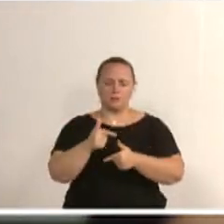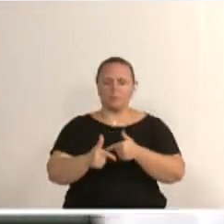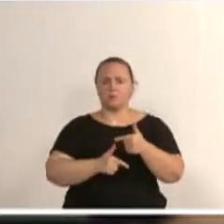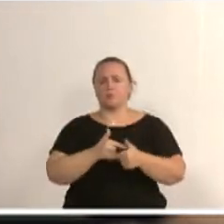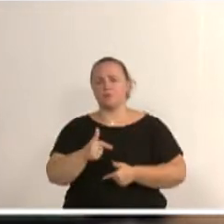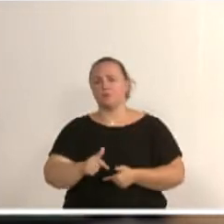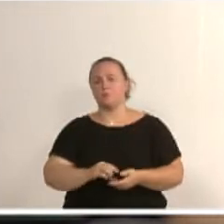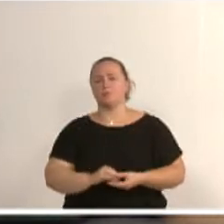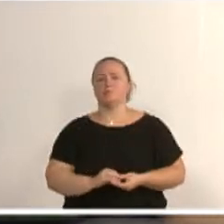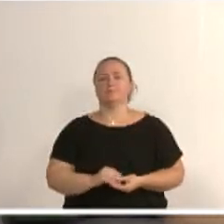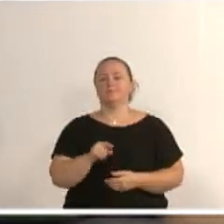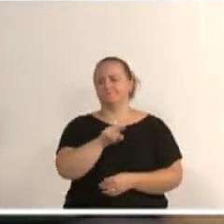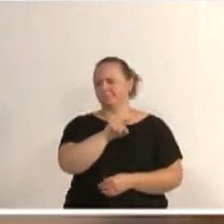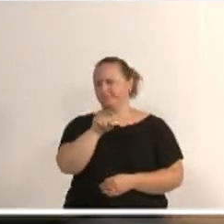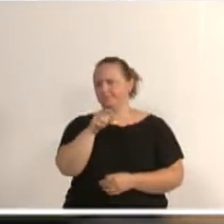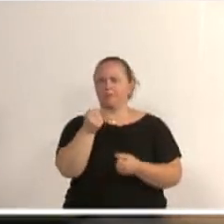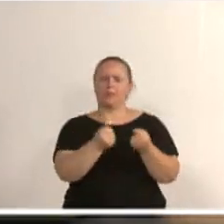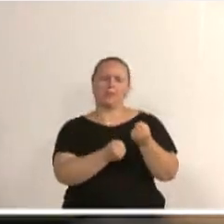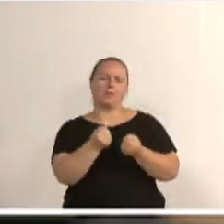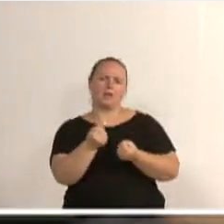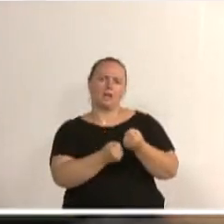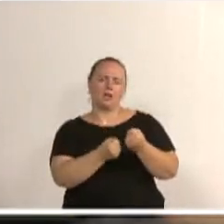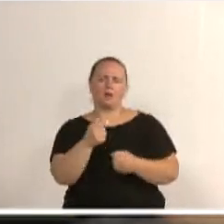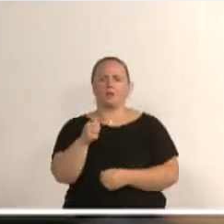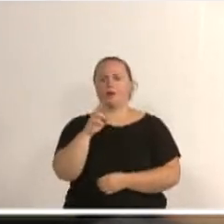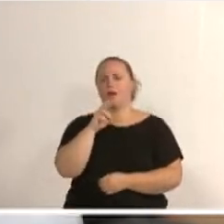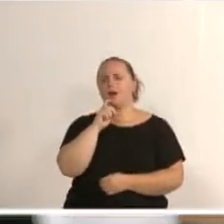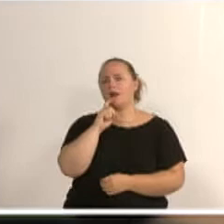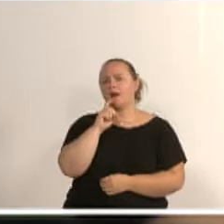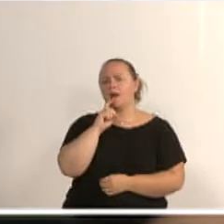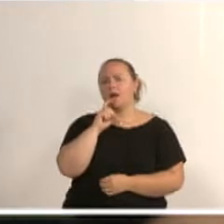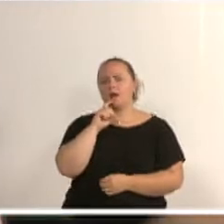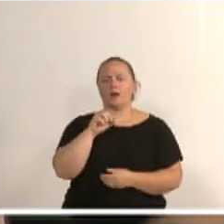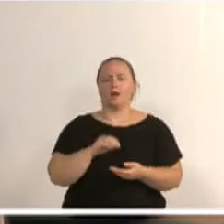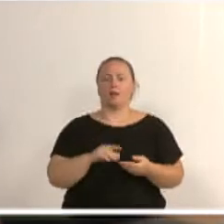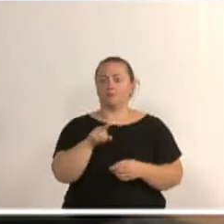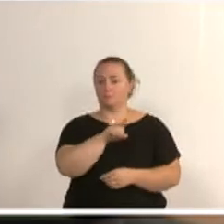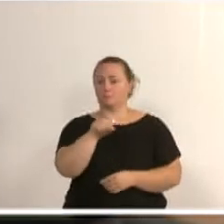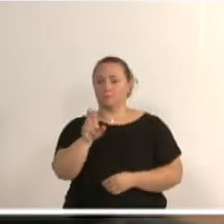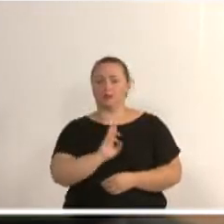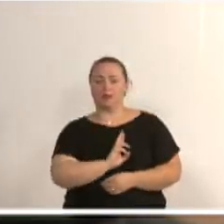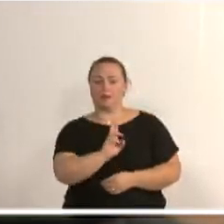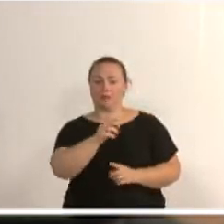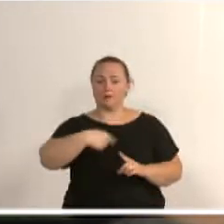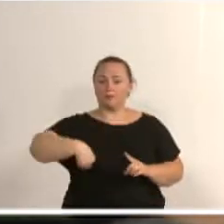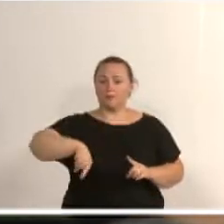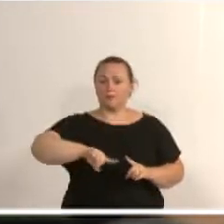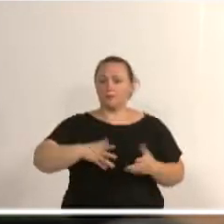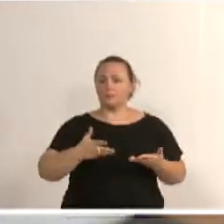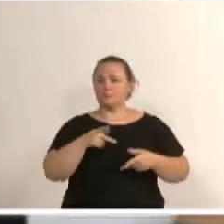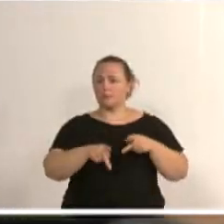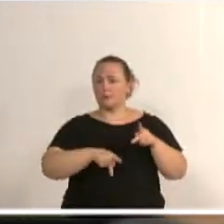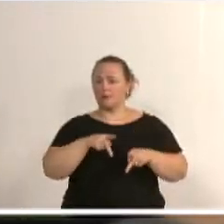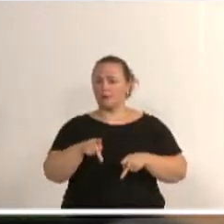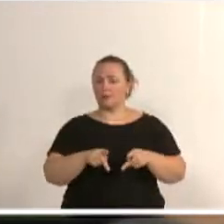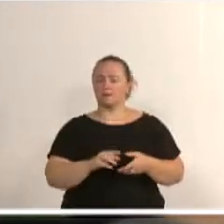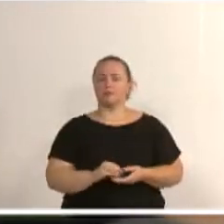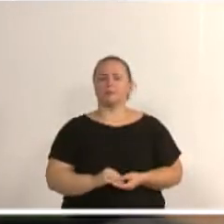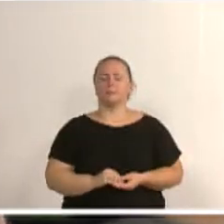Vocês andam de carro, de ar-condicionado. Vocês estão aqui para representar nós. Espero